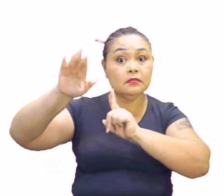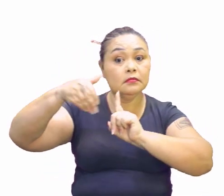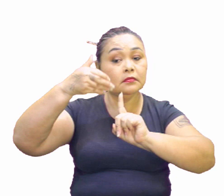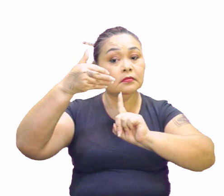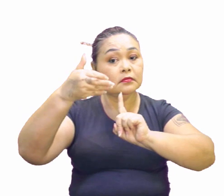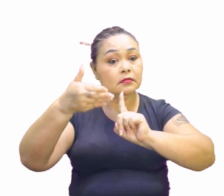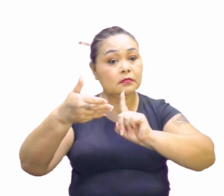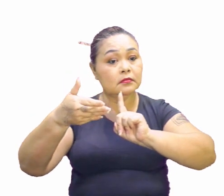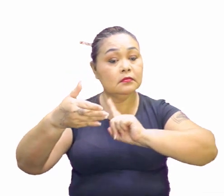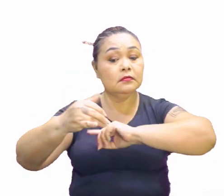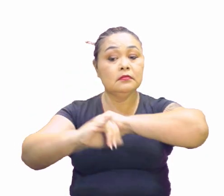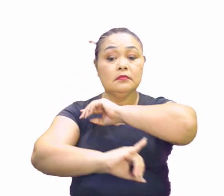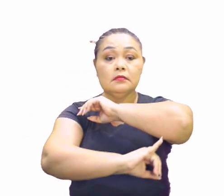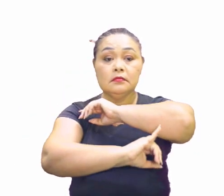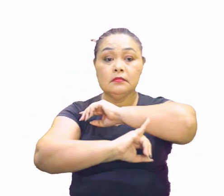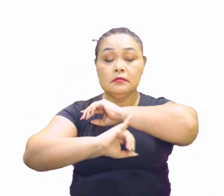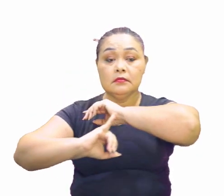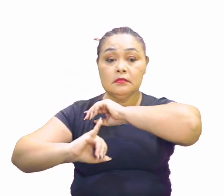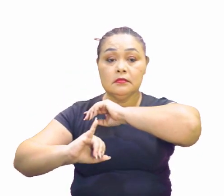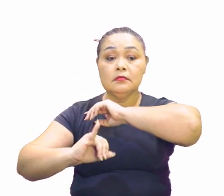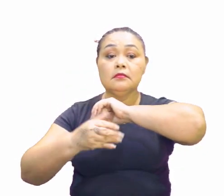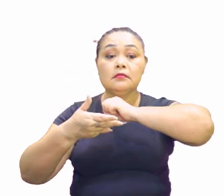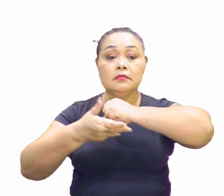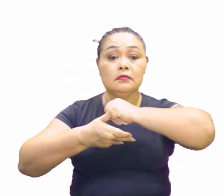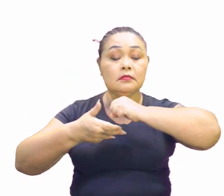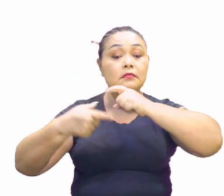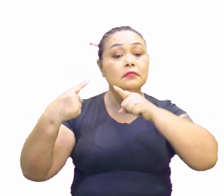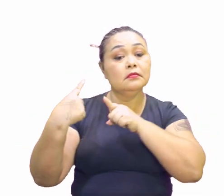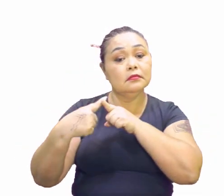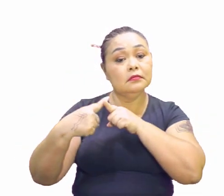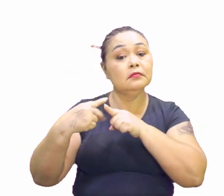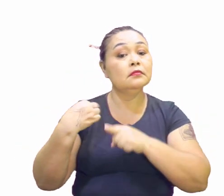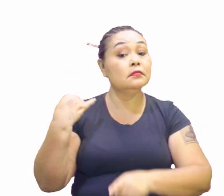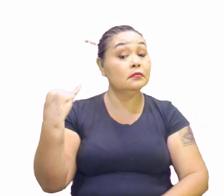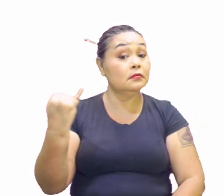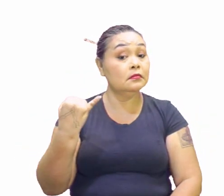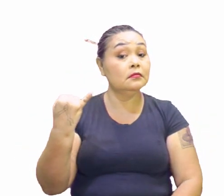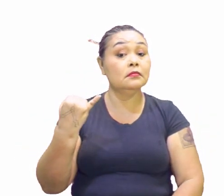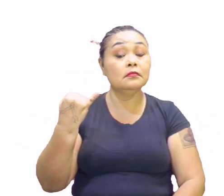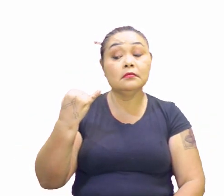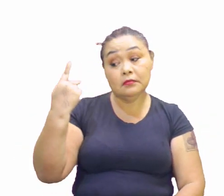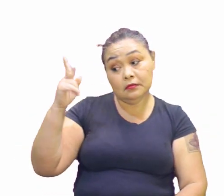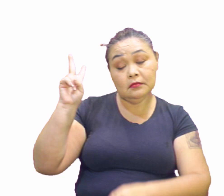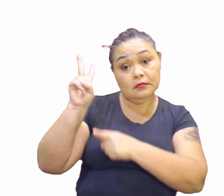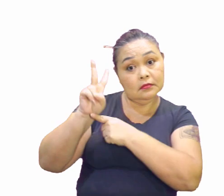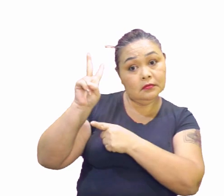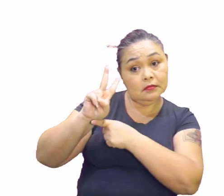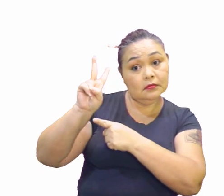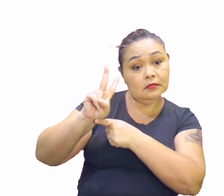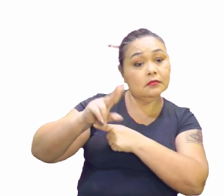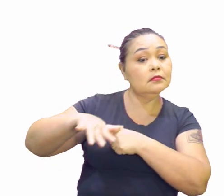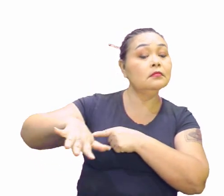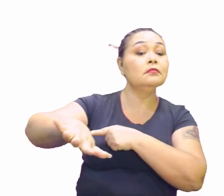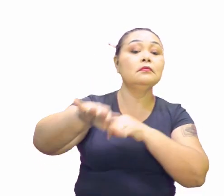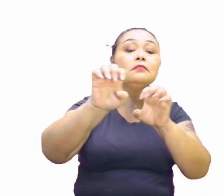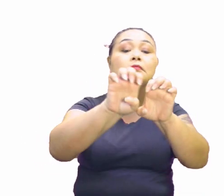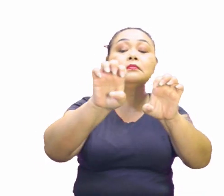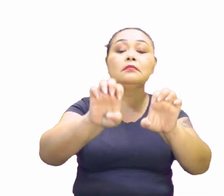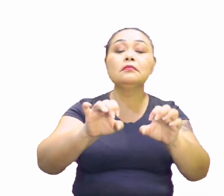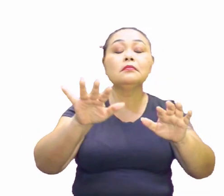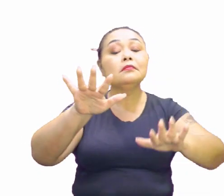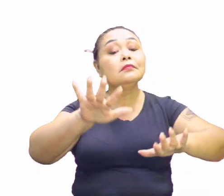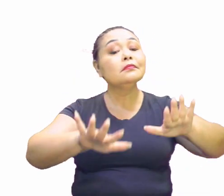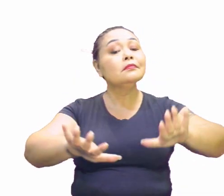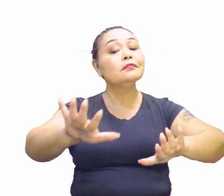davam prioridade ao saneamento básico, porque era da importância deles zelar por um ambiente